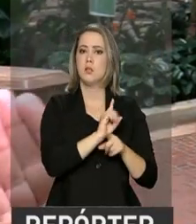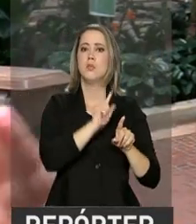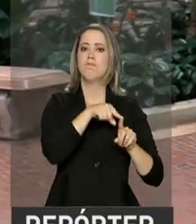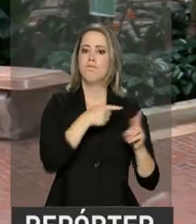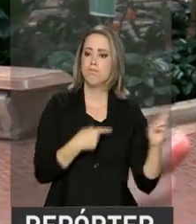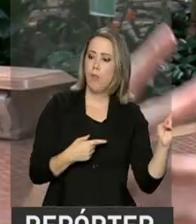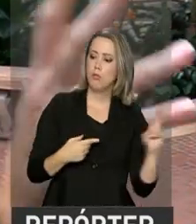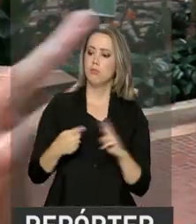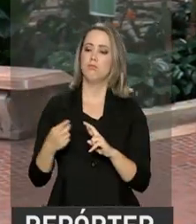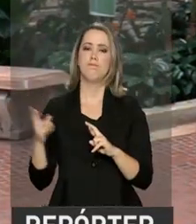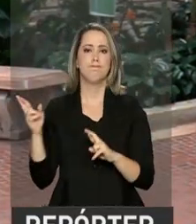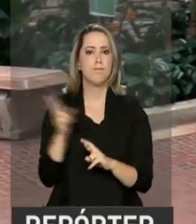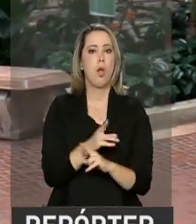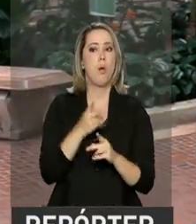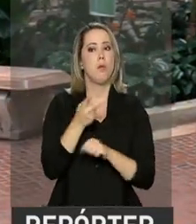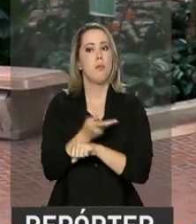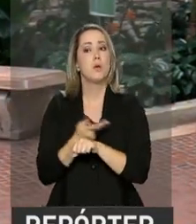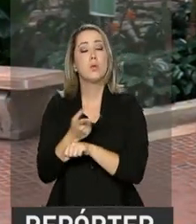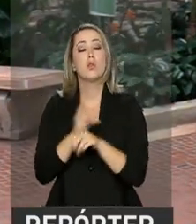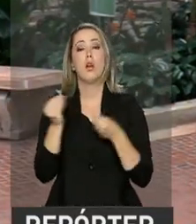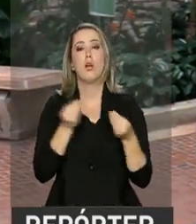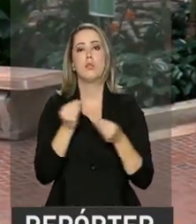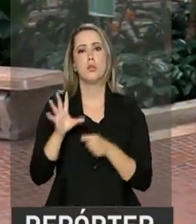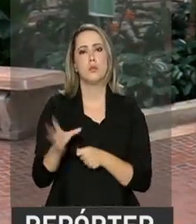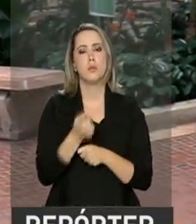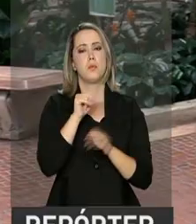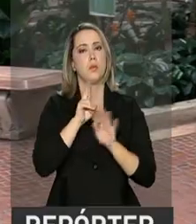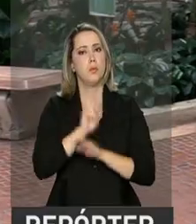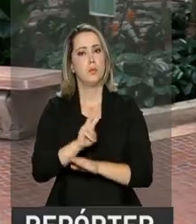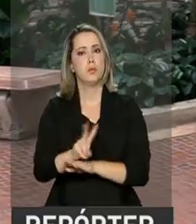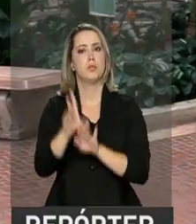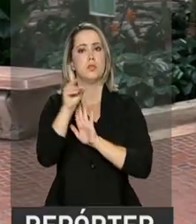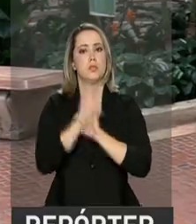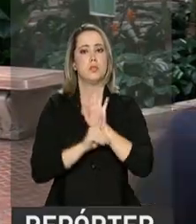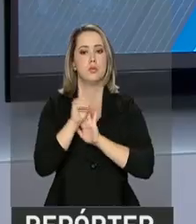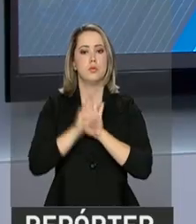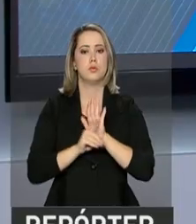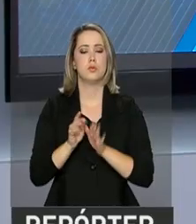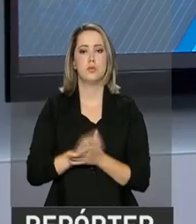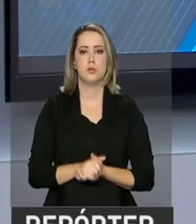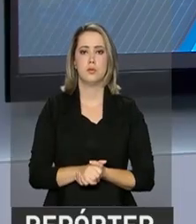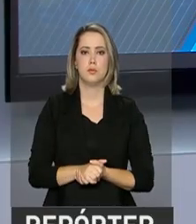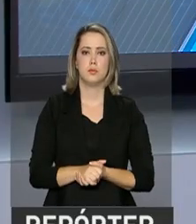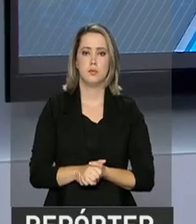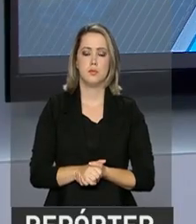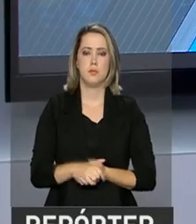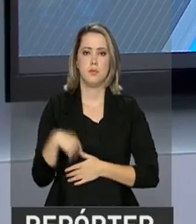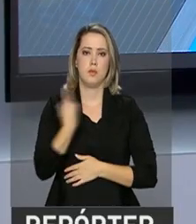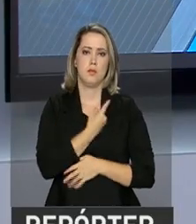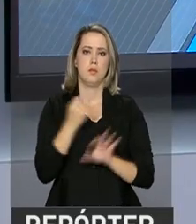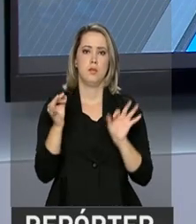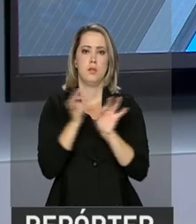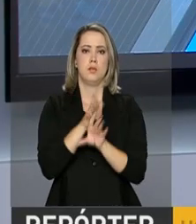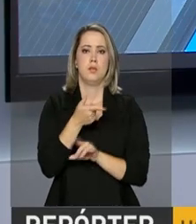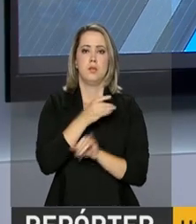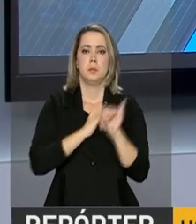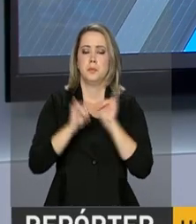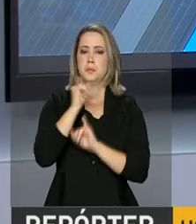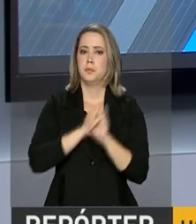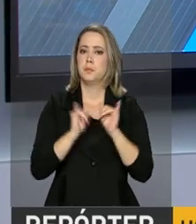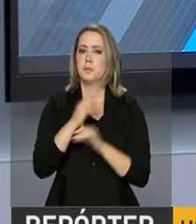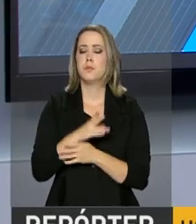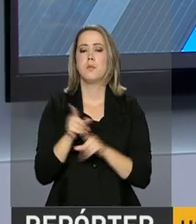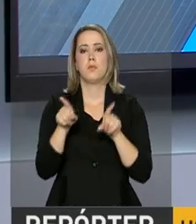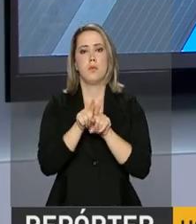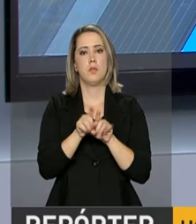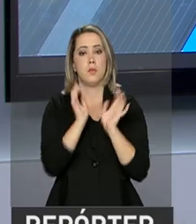e ampla defesa, buscará salvaguardar os direitos das vítimas. E nós ficamos por aqui. Outras notícias você